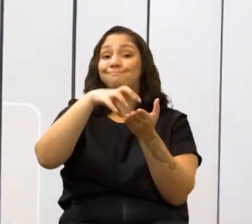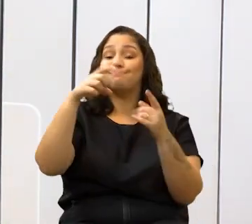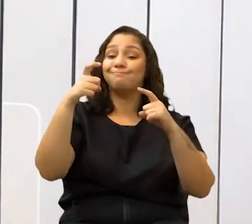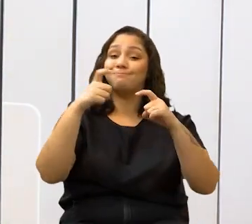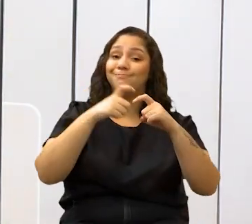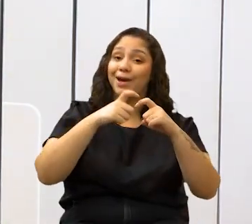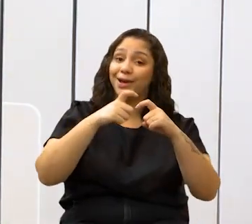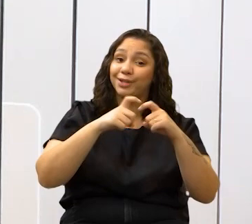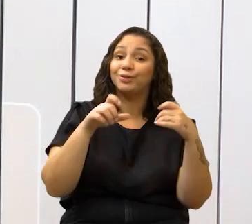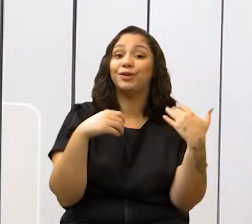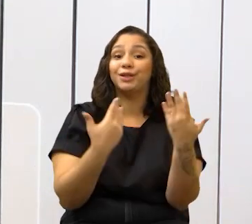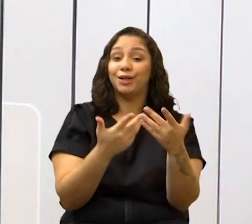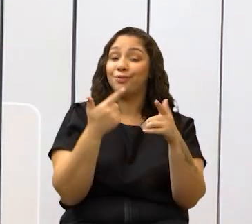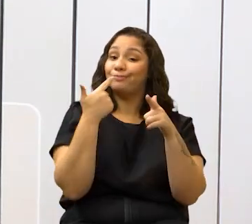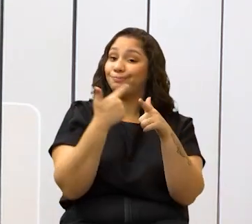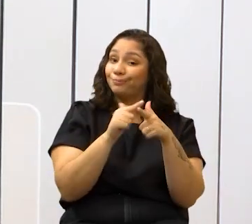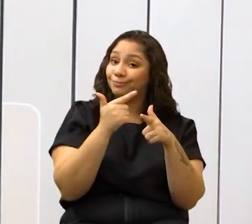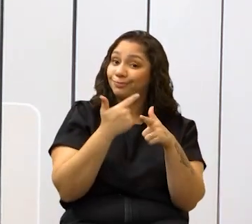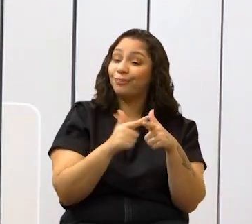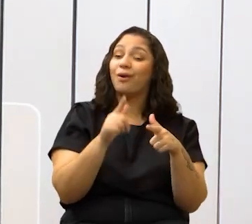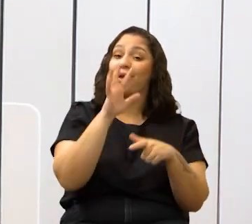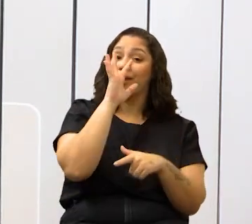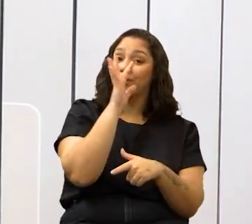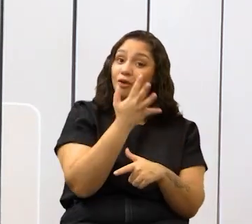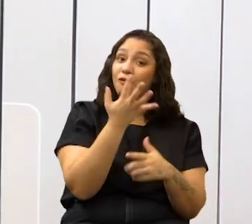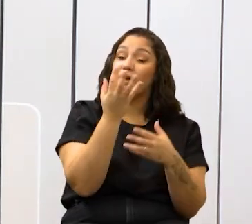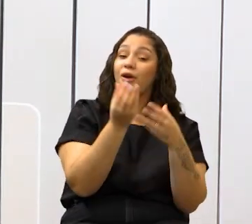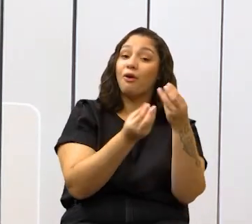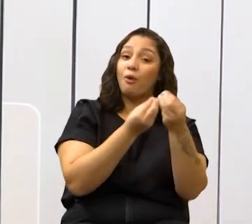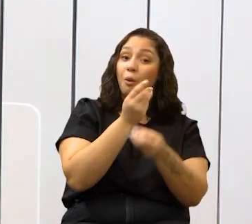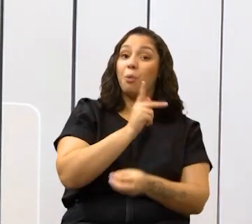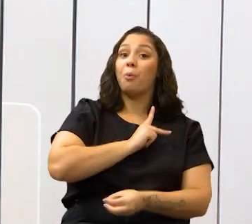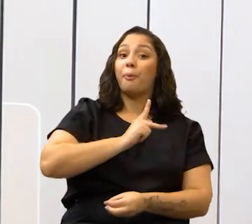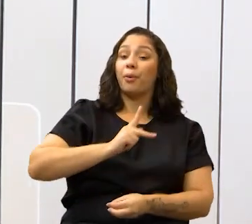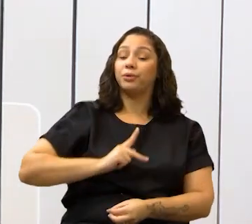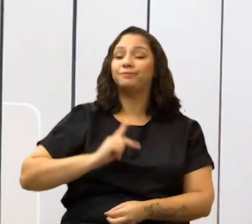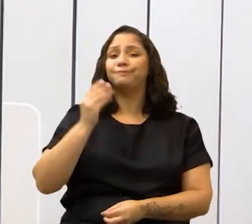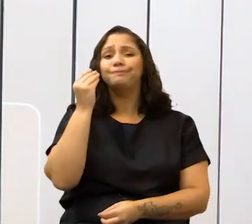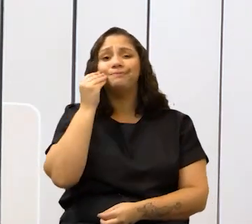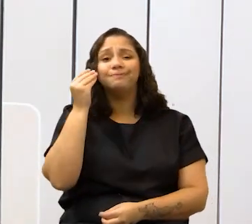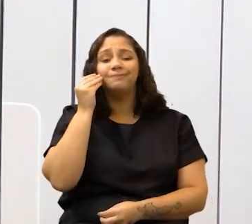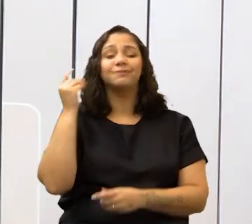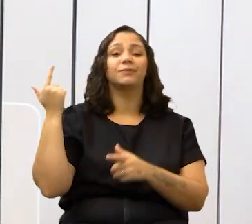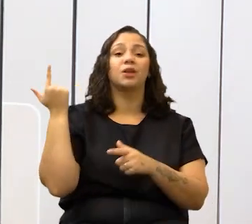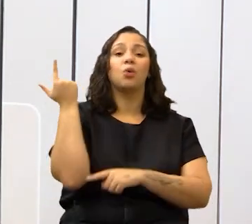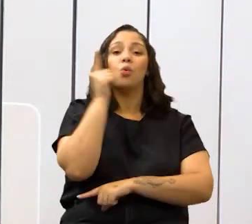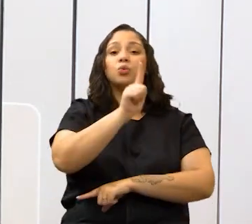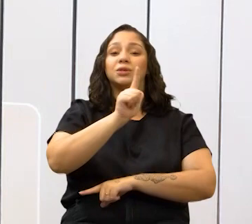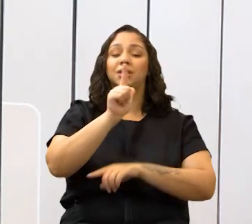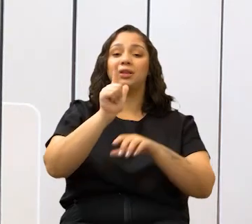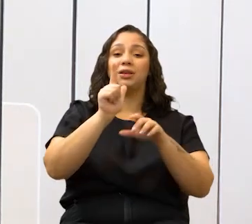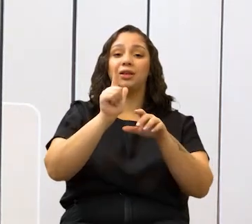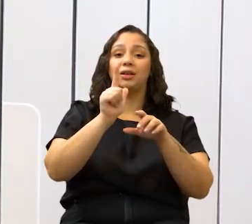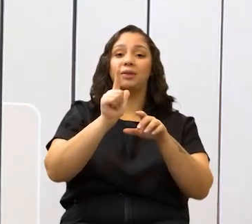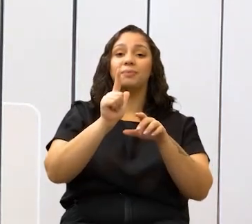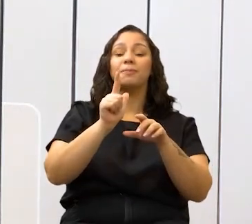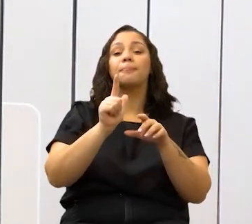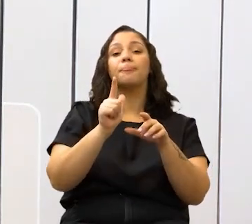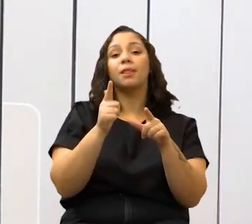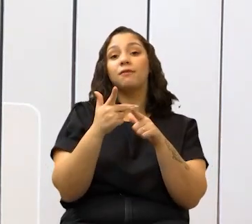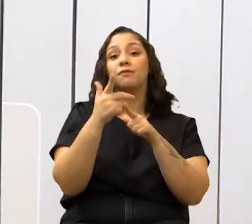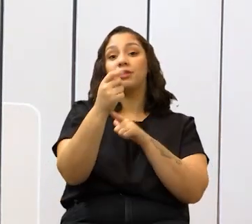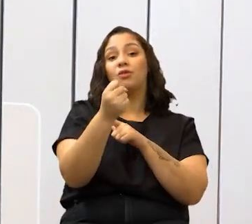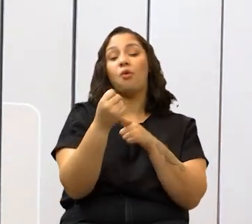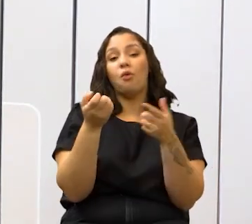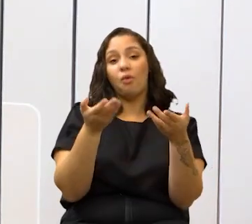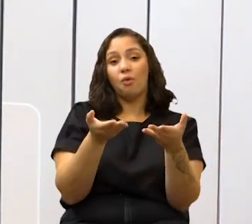departamento médico, então os problemas terão que ser resolvidos para a Ponte tentar conquistar a primeira vitória na Série B, já que